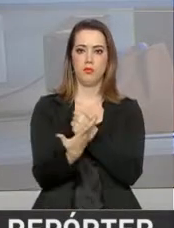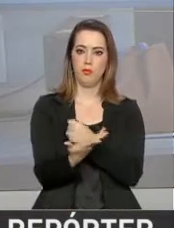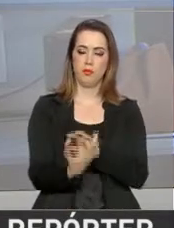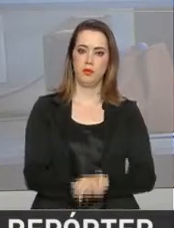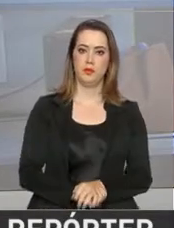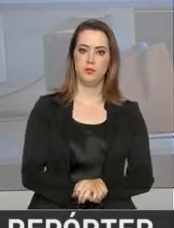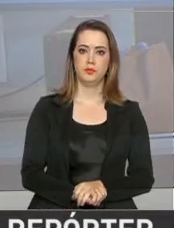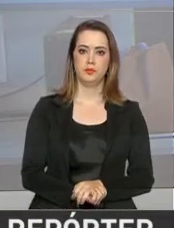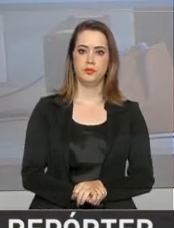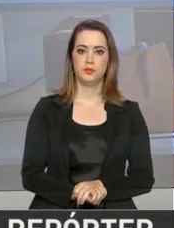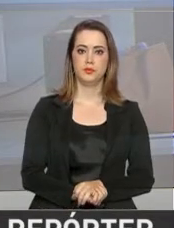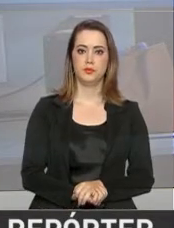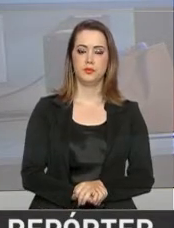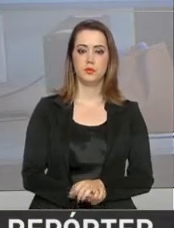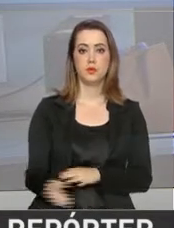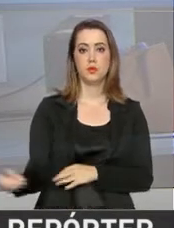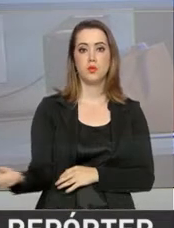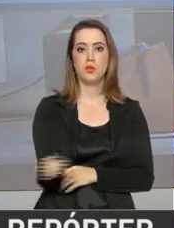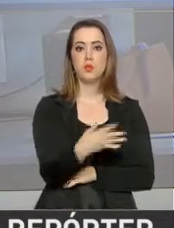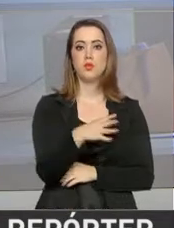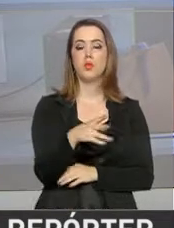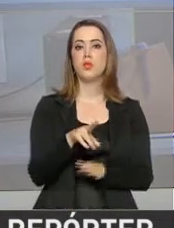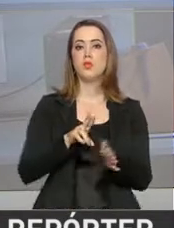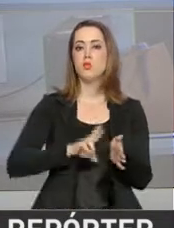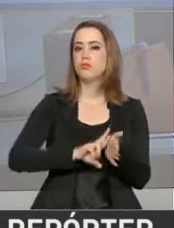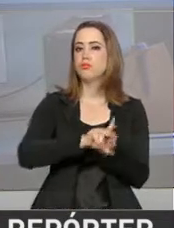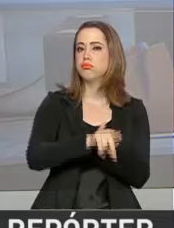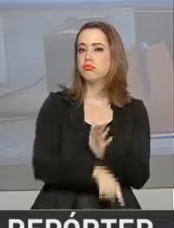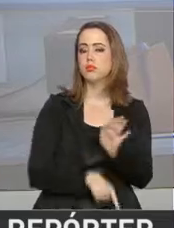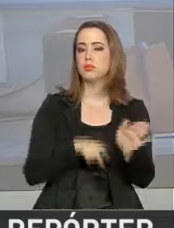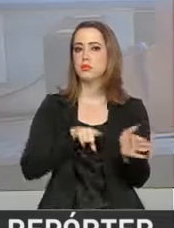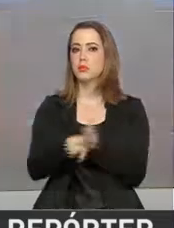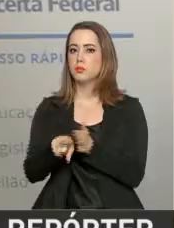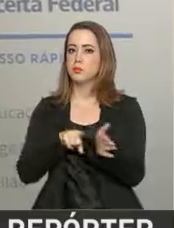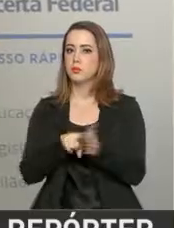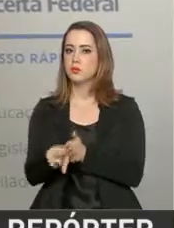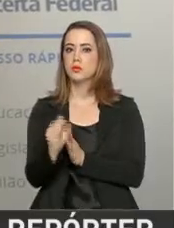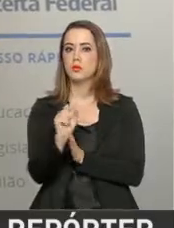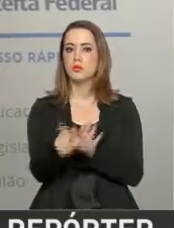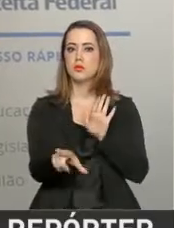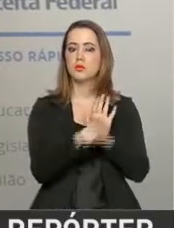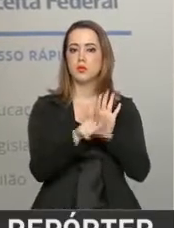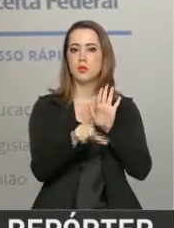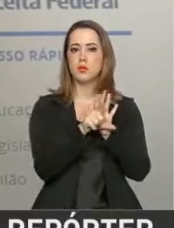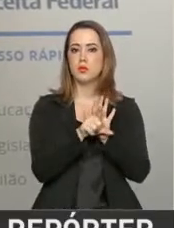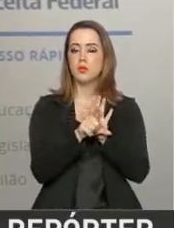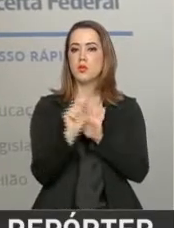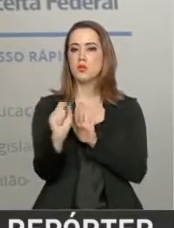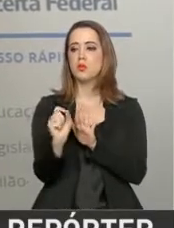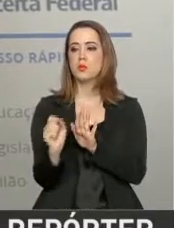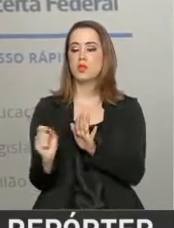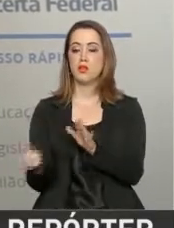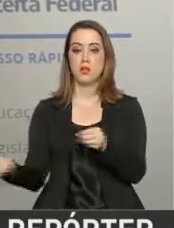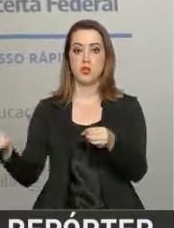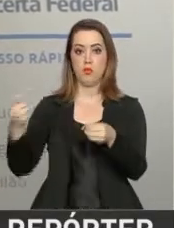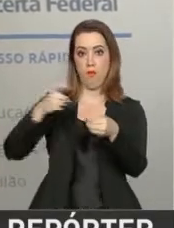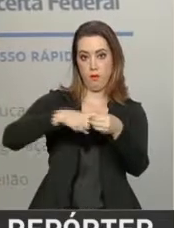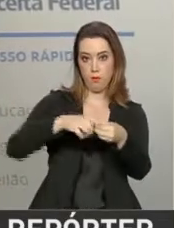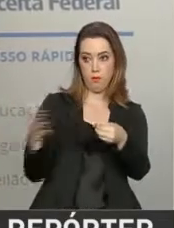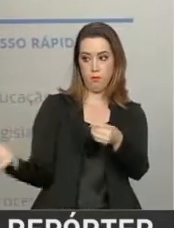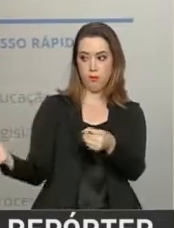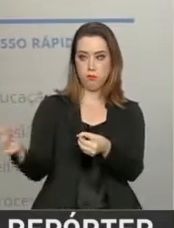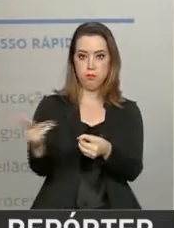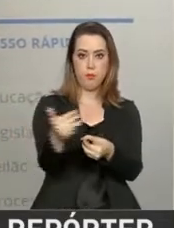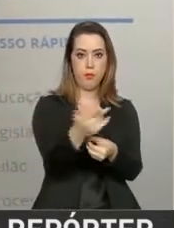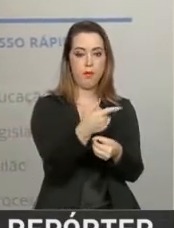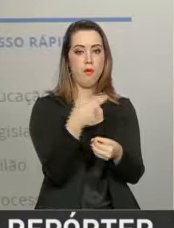E uma nova versão de uma série de perguntas e respostas sobre a lei de repatriação que regulariza